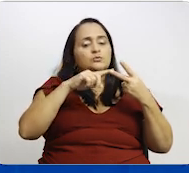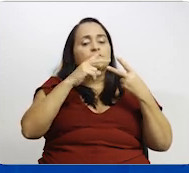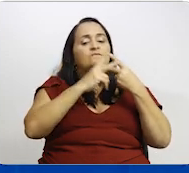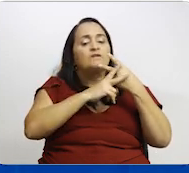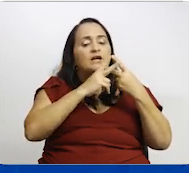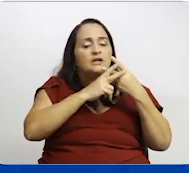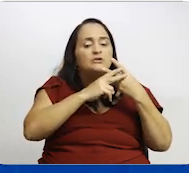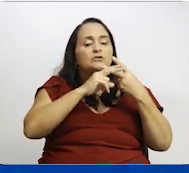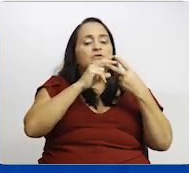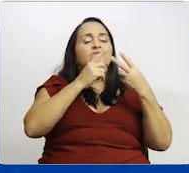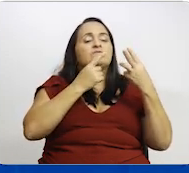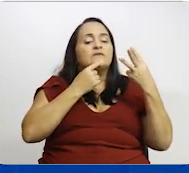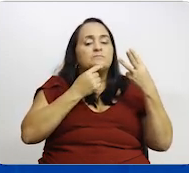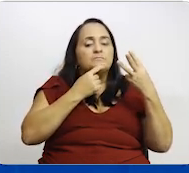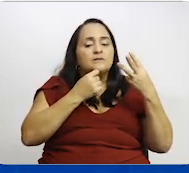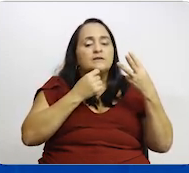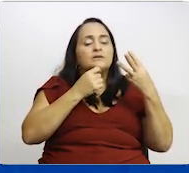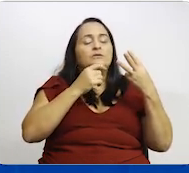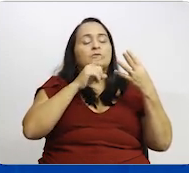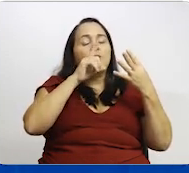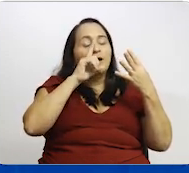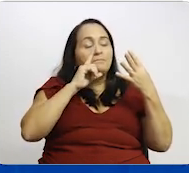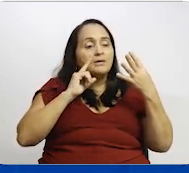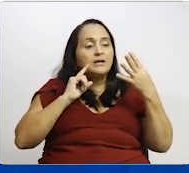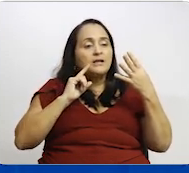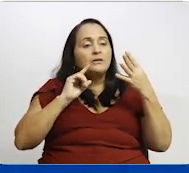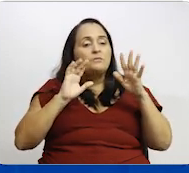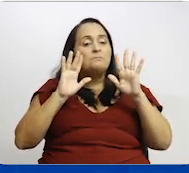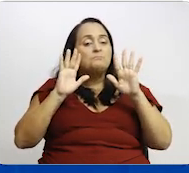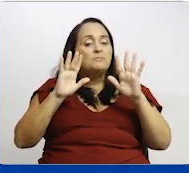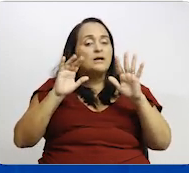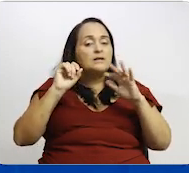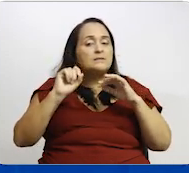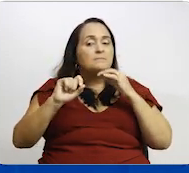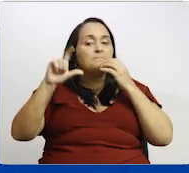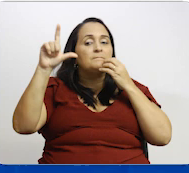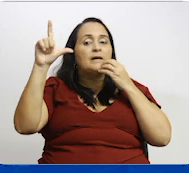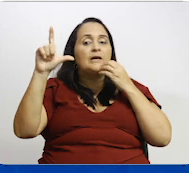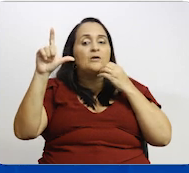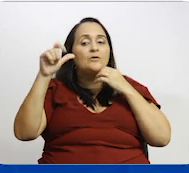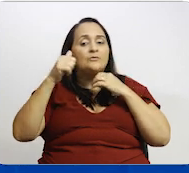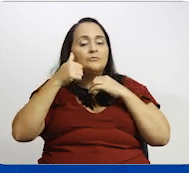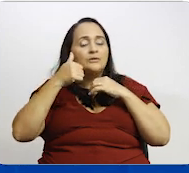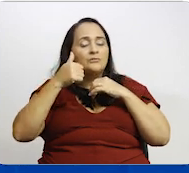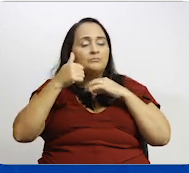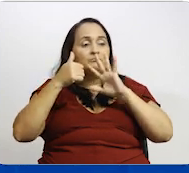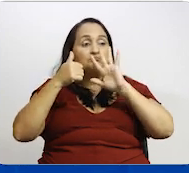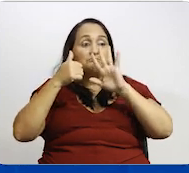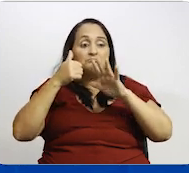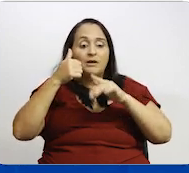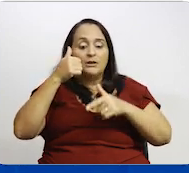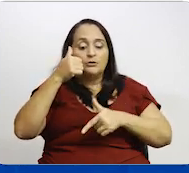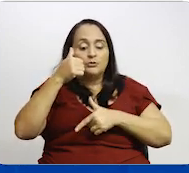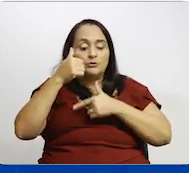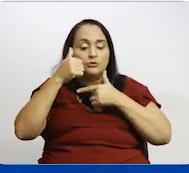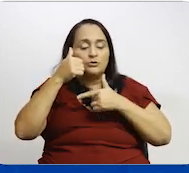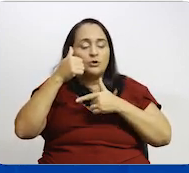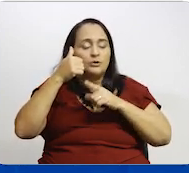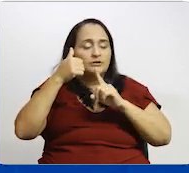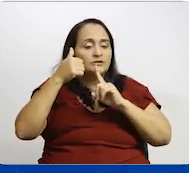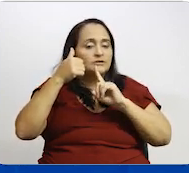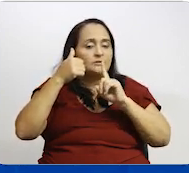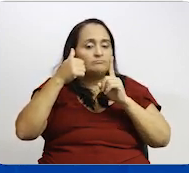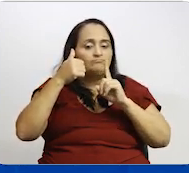que é maior do que 1, mas que não chega a ser 2? Pois é a bolinha verde, ó,